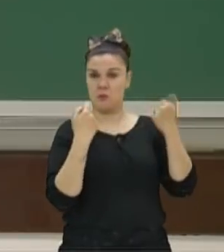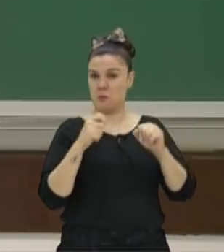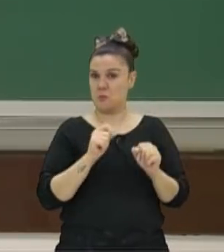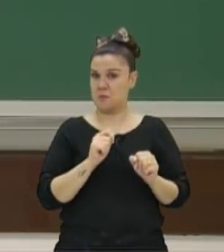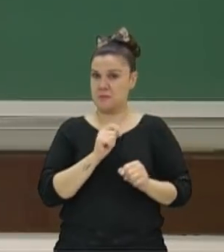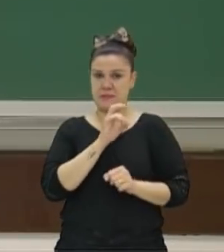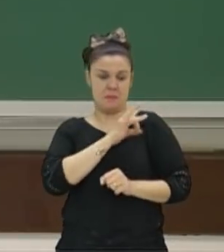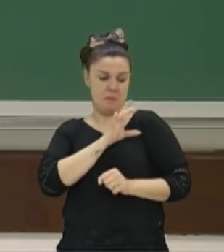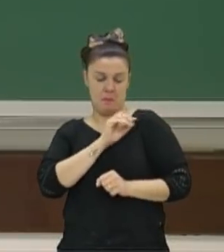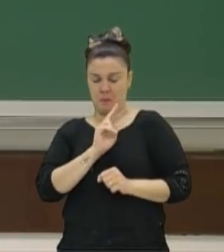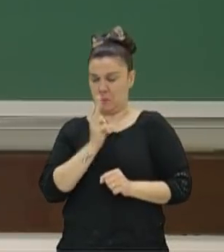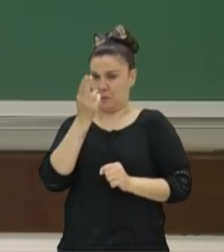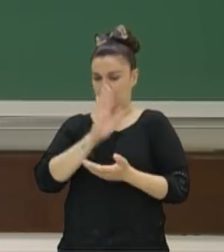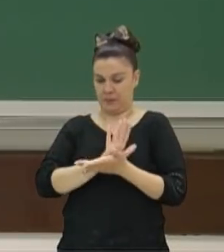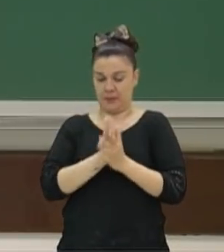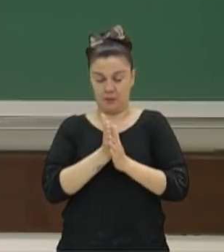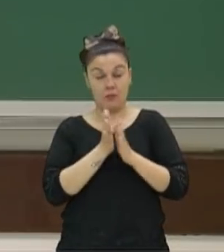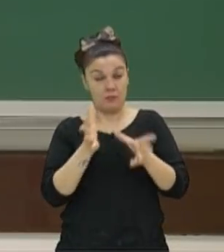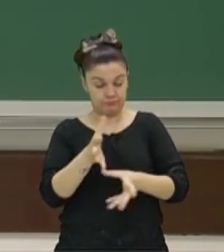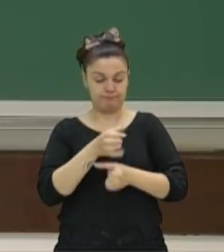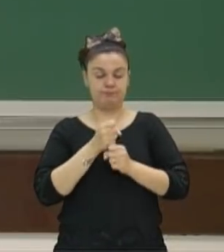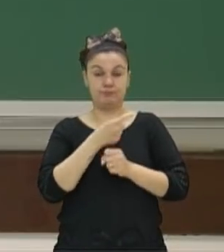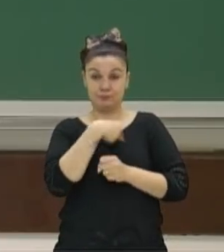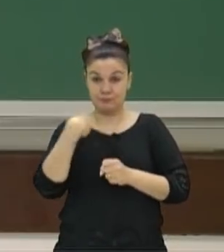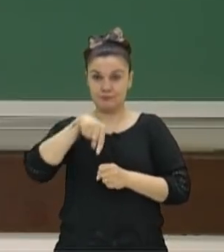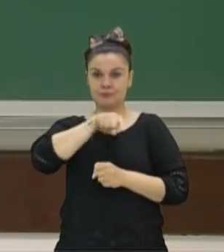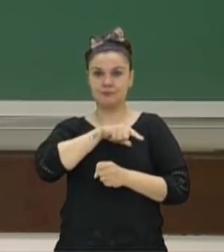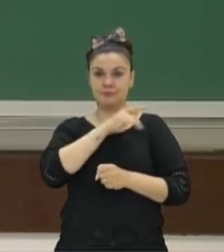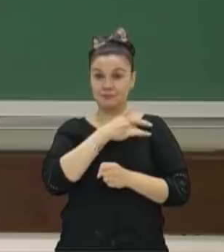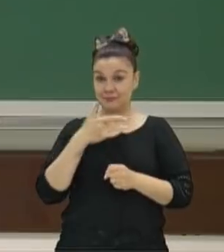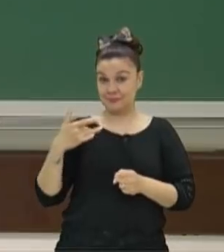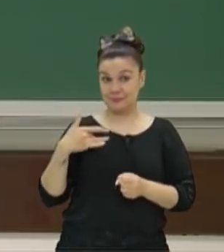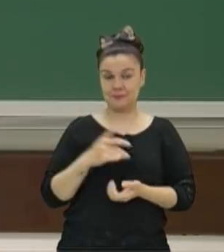nem preconceito, né? É garantir a nossa saúde.